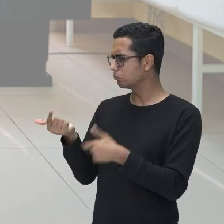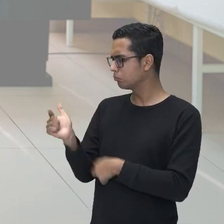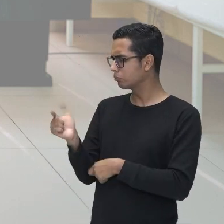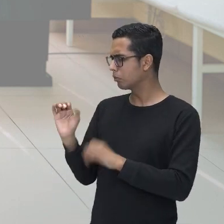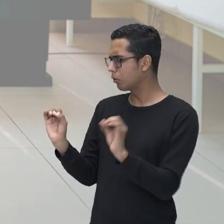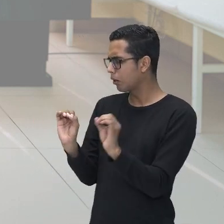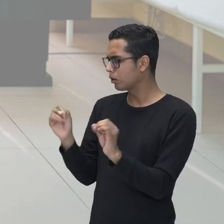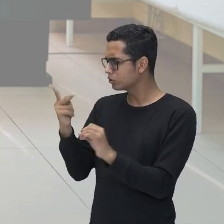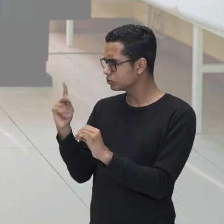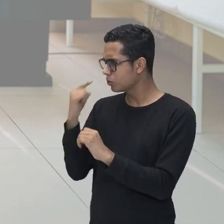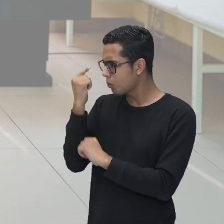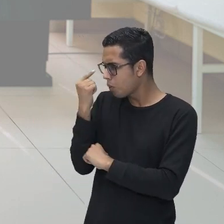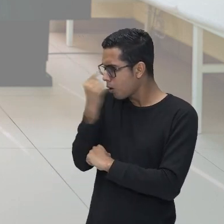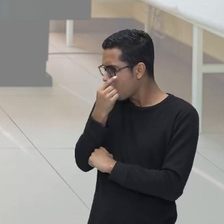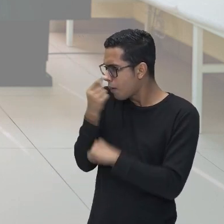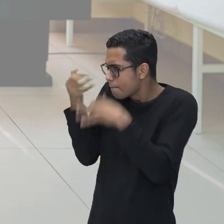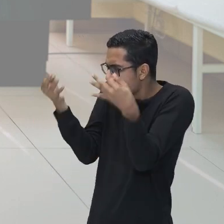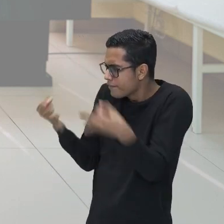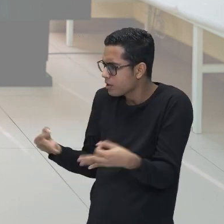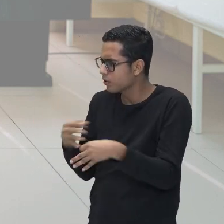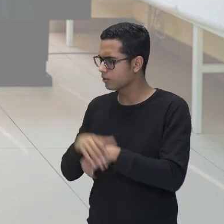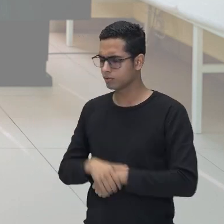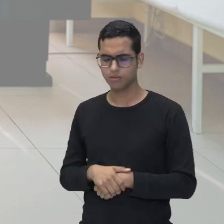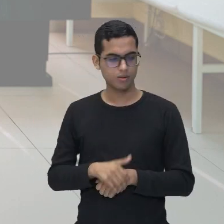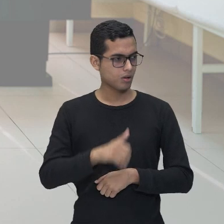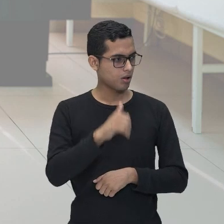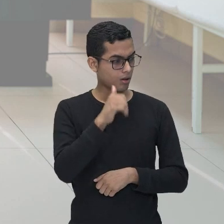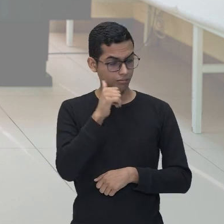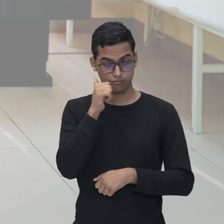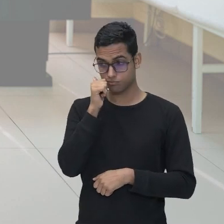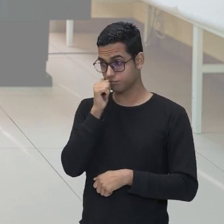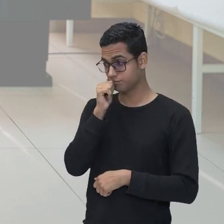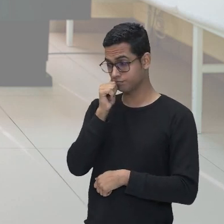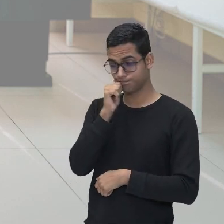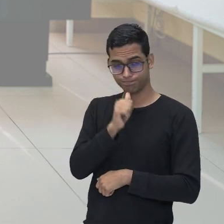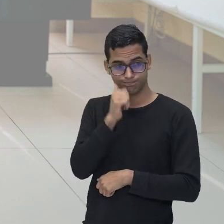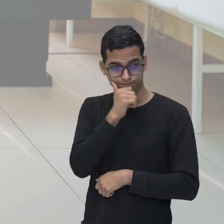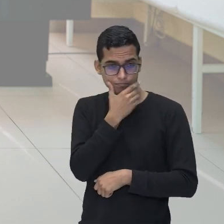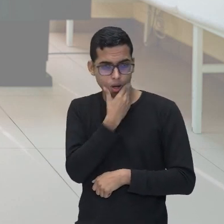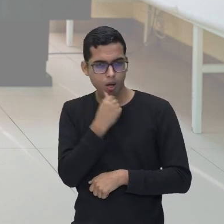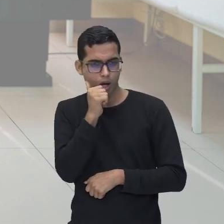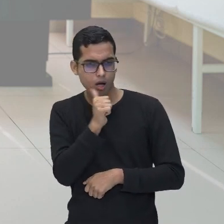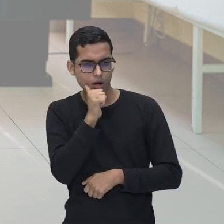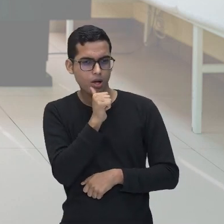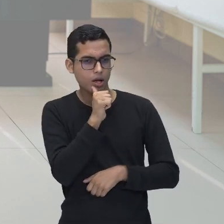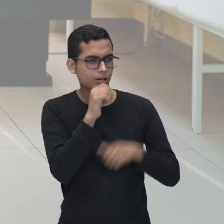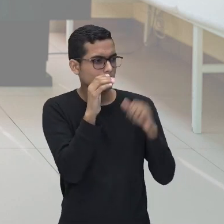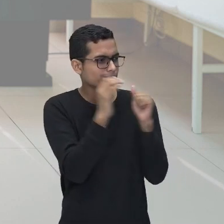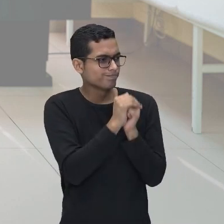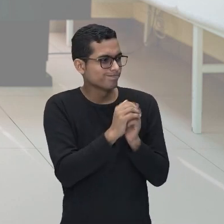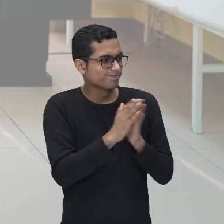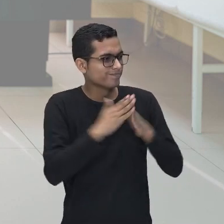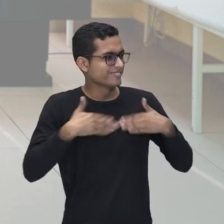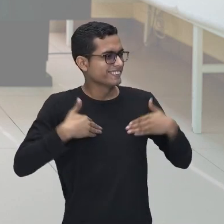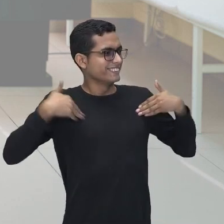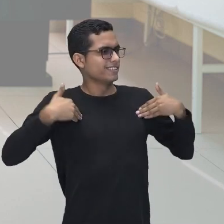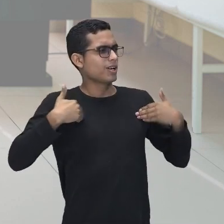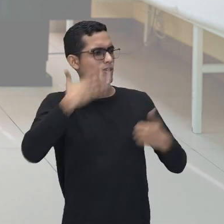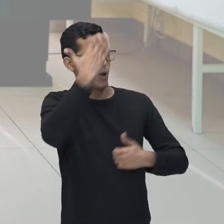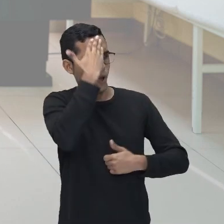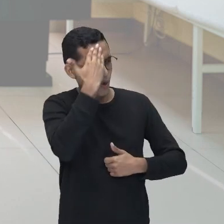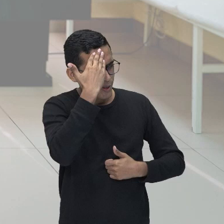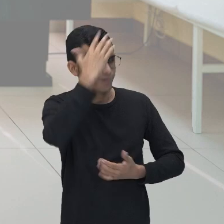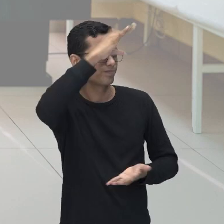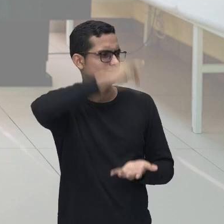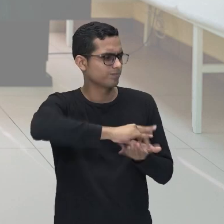perfeitos. A mulher juntou as mãos num gesto de alegria e exclamou: Eu bem te tinha